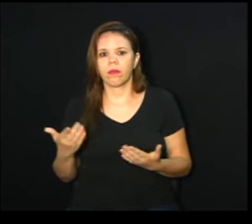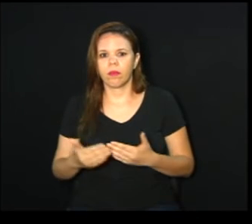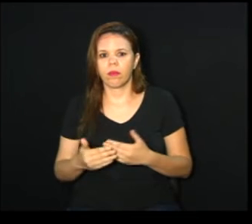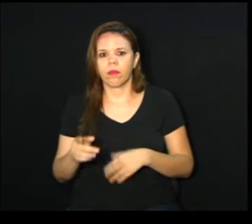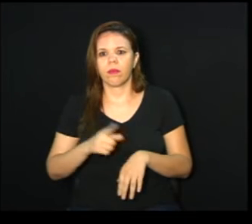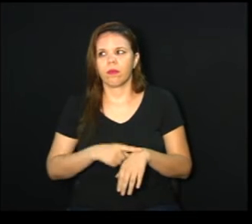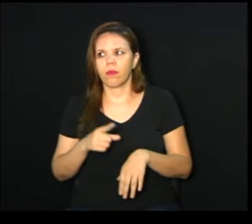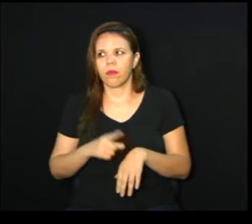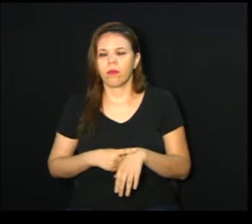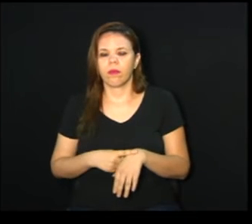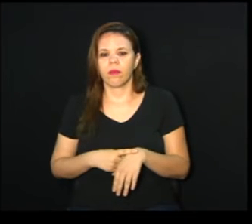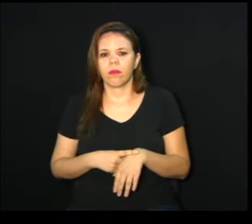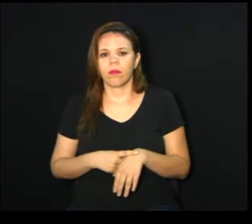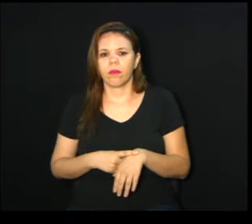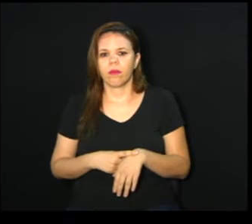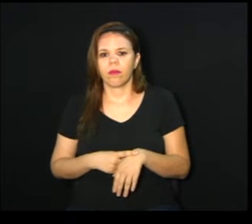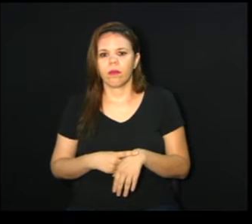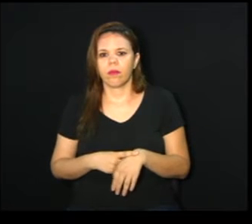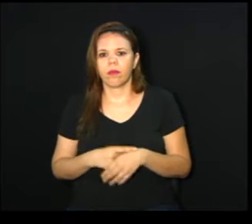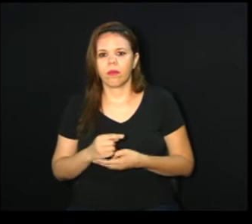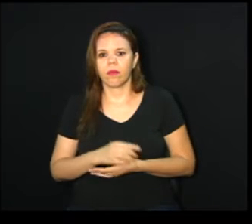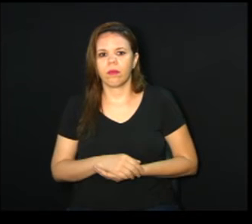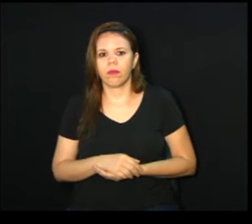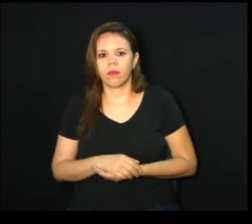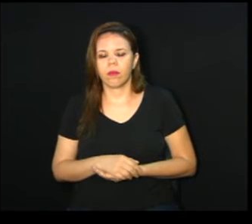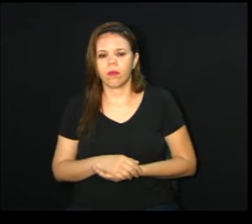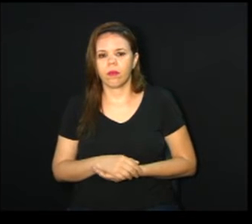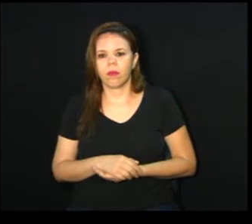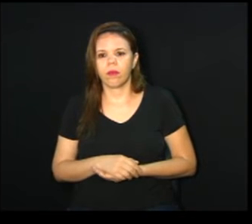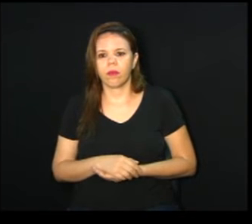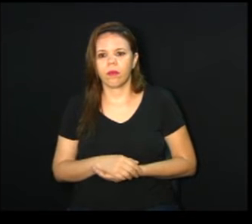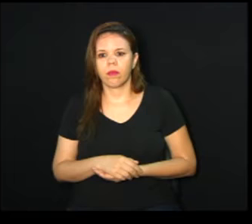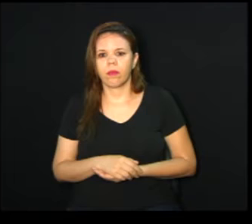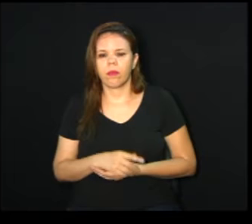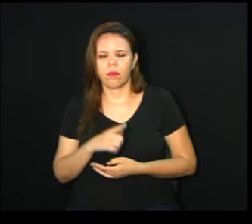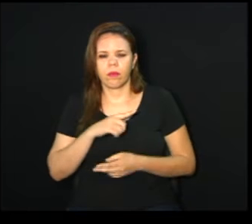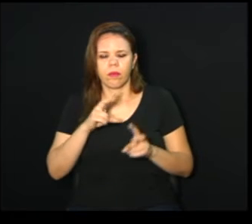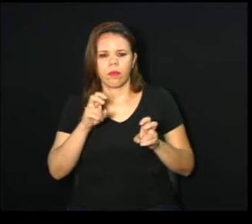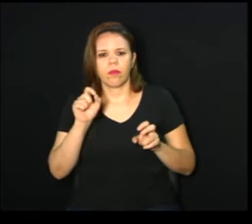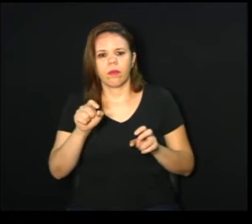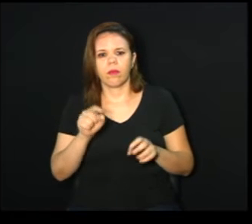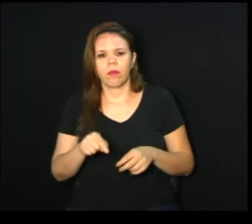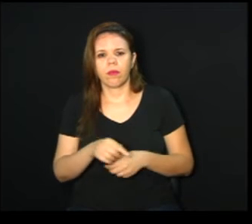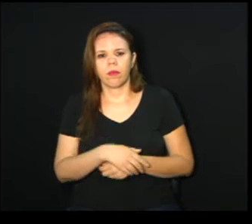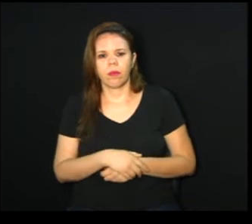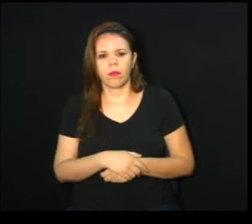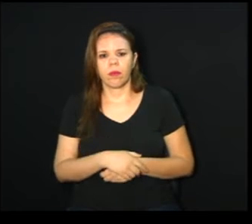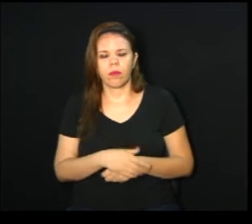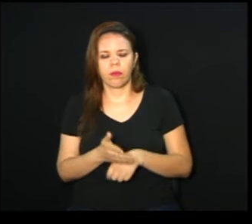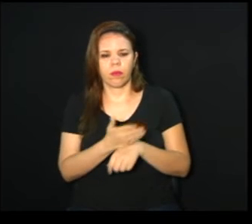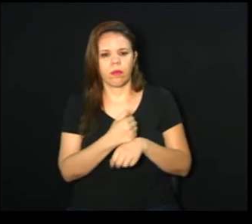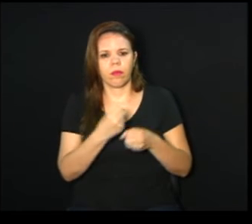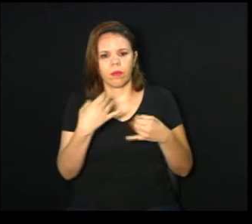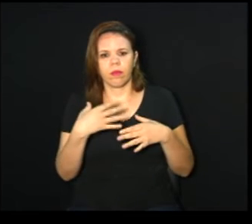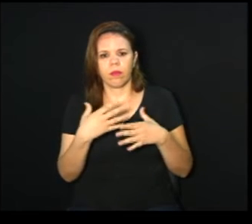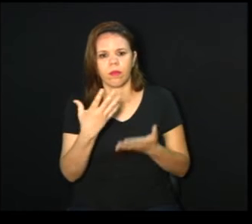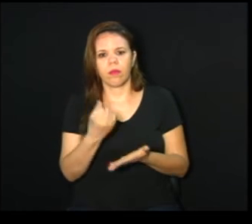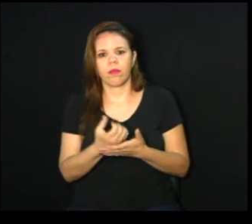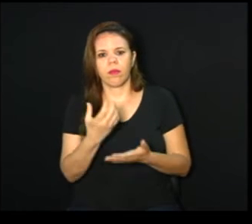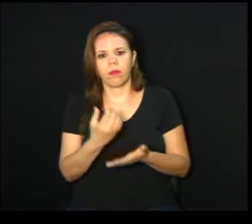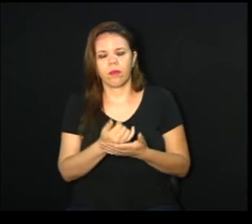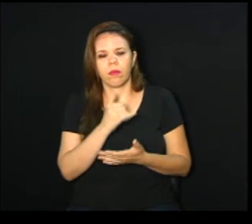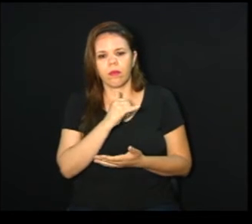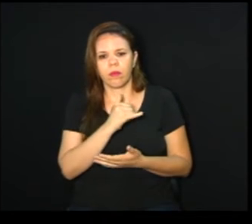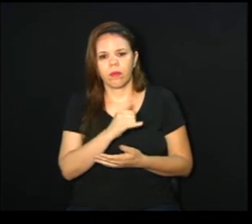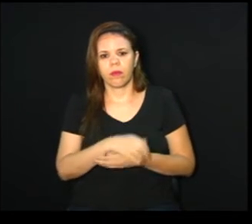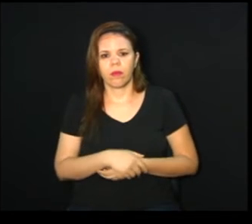de microgrid. O microgrid, puxando um pouco o tema que eu abordei anteriormente de armazenamento de energia, e quando o